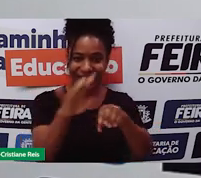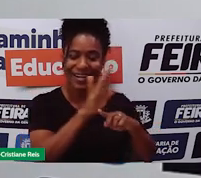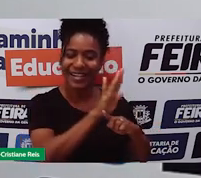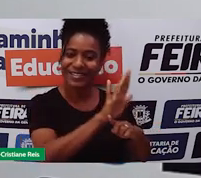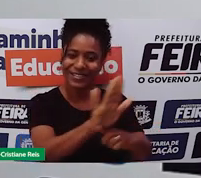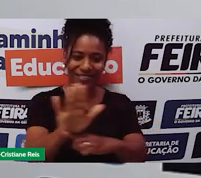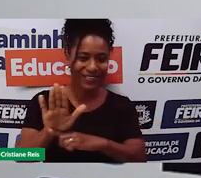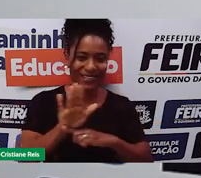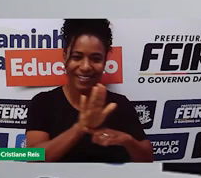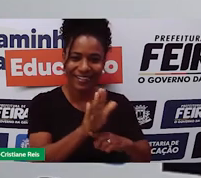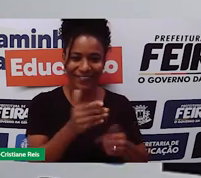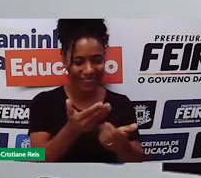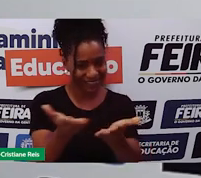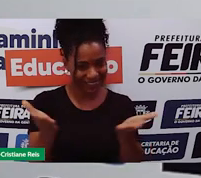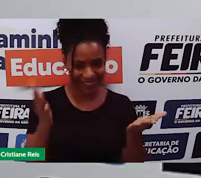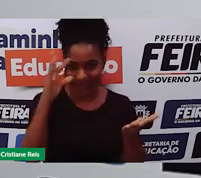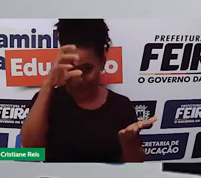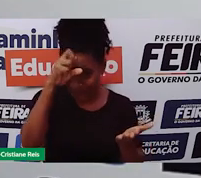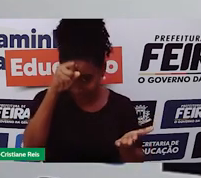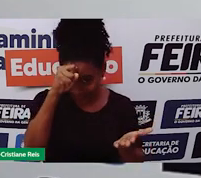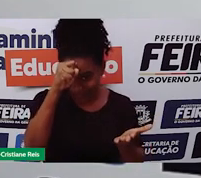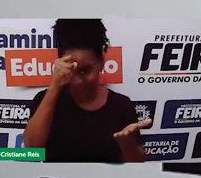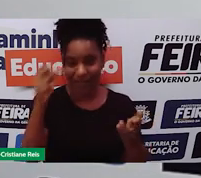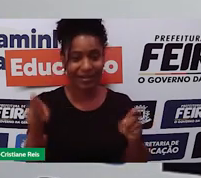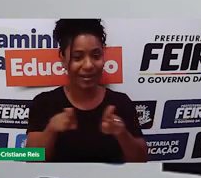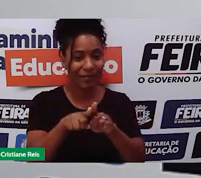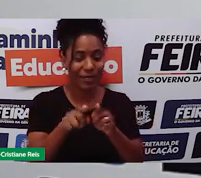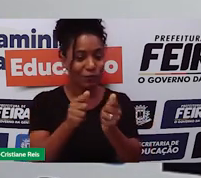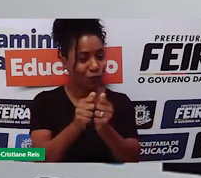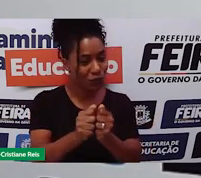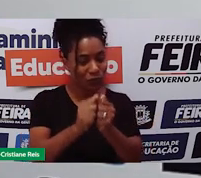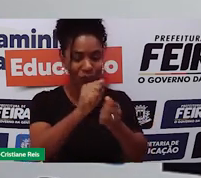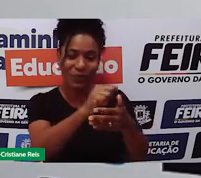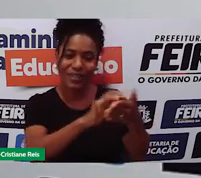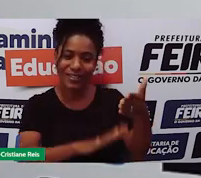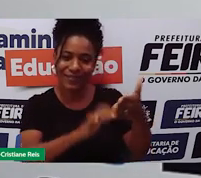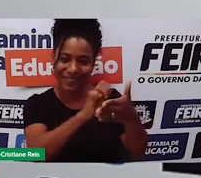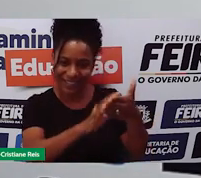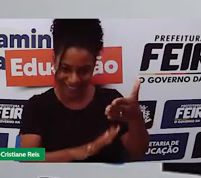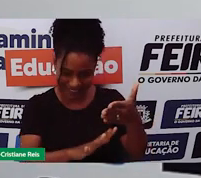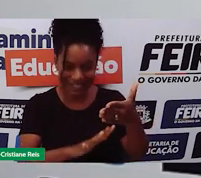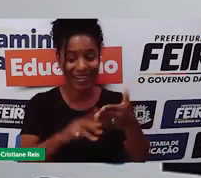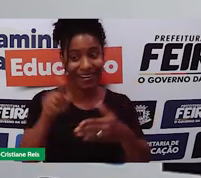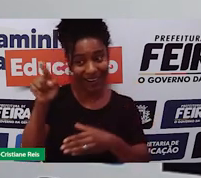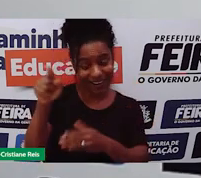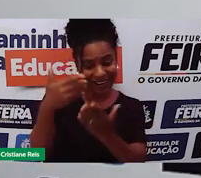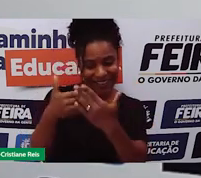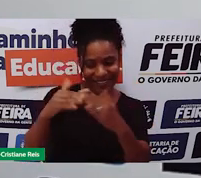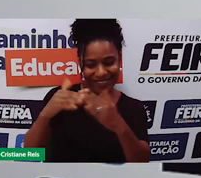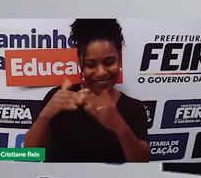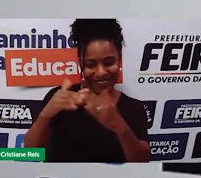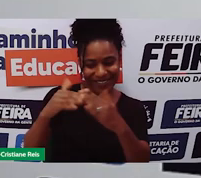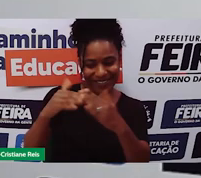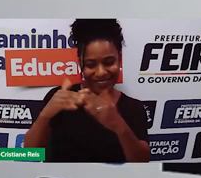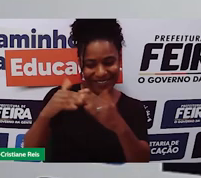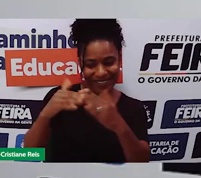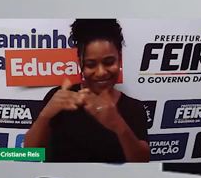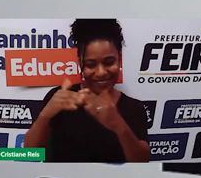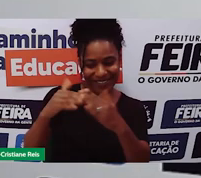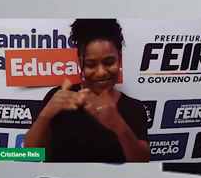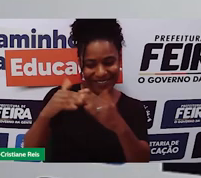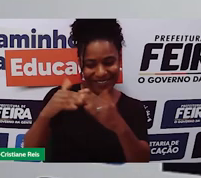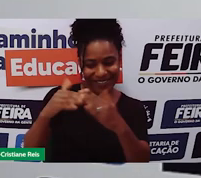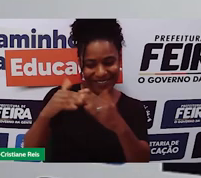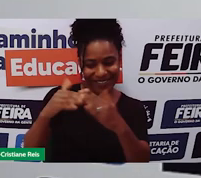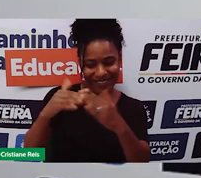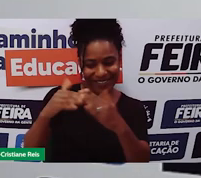com a aprendizagem de vocês, junto com as atividades que a sua prof, seu professor prepara, para que você, daí de casa, né,